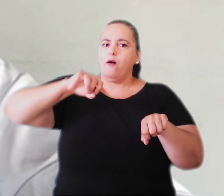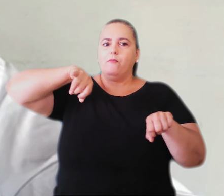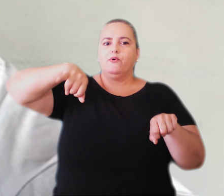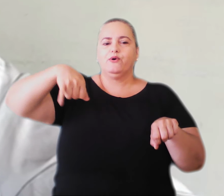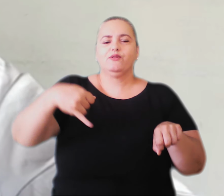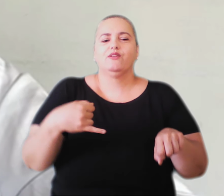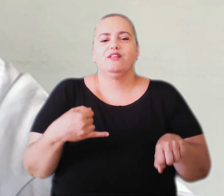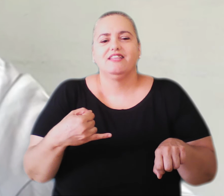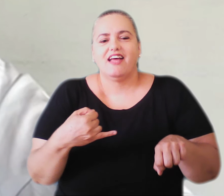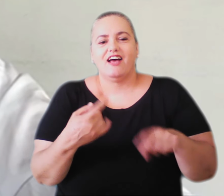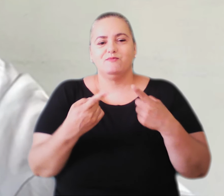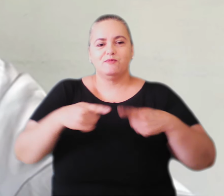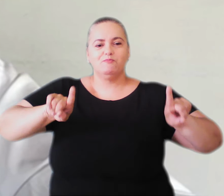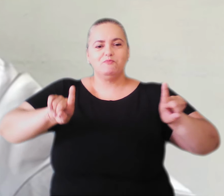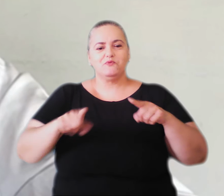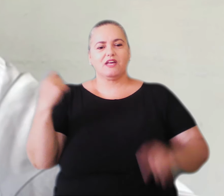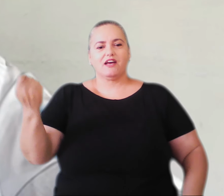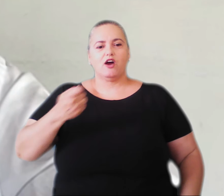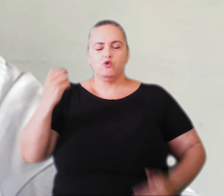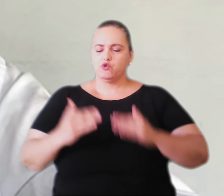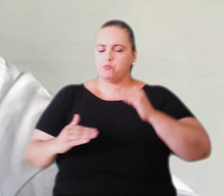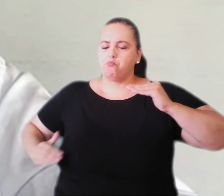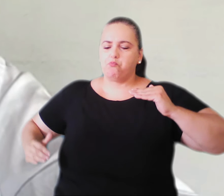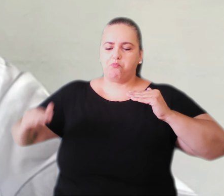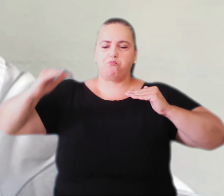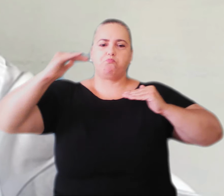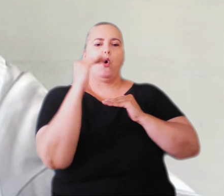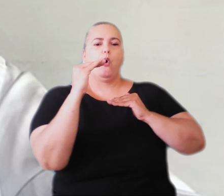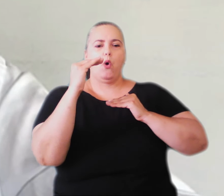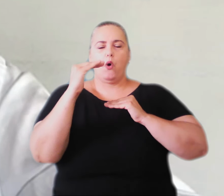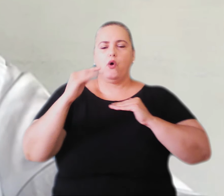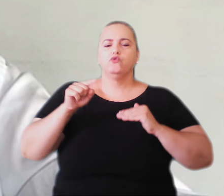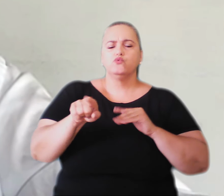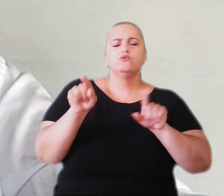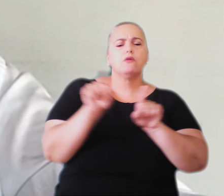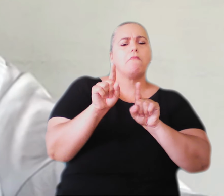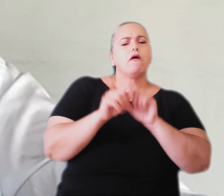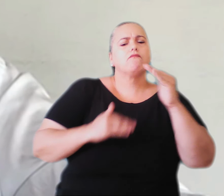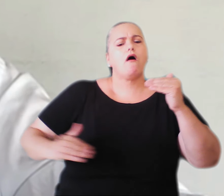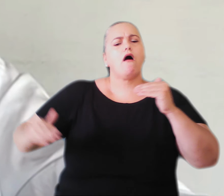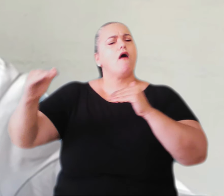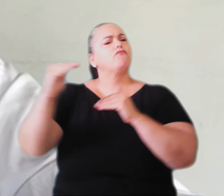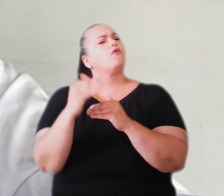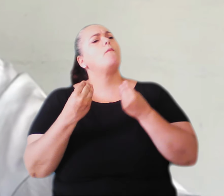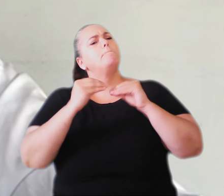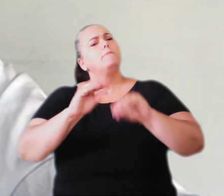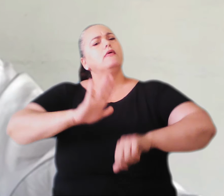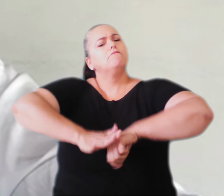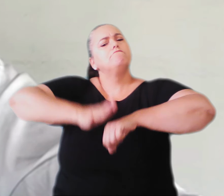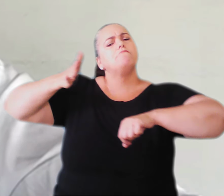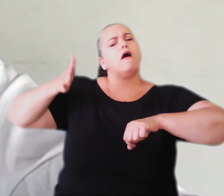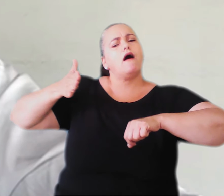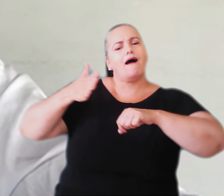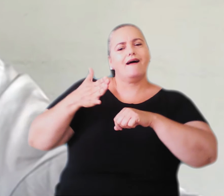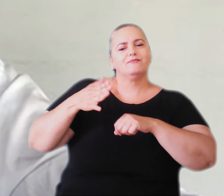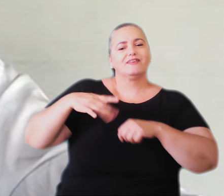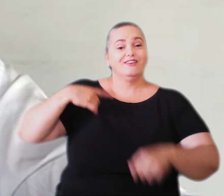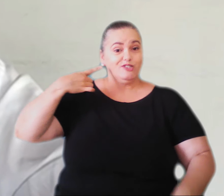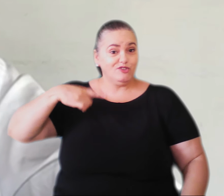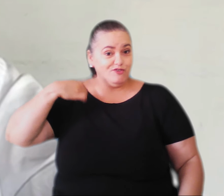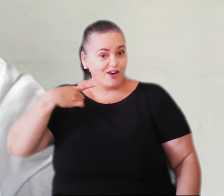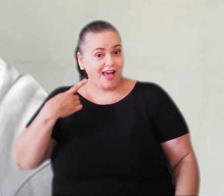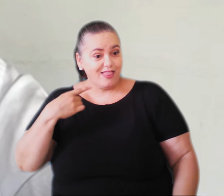para a música gaúcha se projetar. E tu também te projetando, Antônio Augusto, ainda mais, porque ele já era um grande advogado na